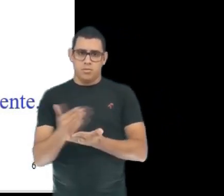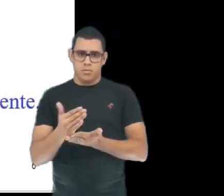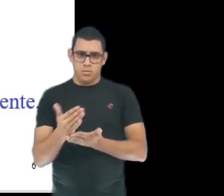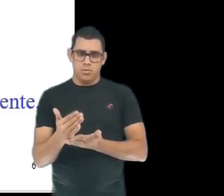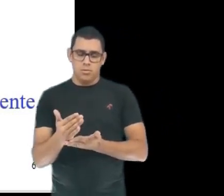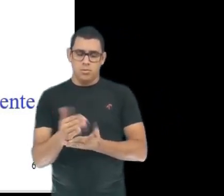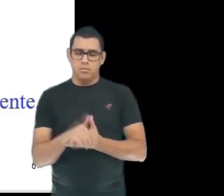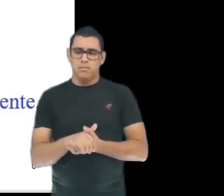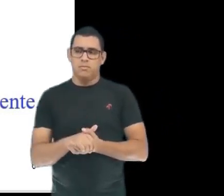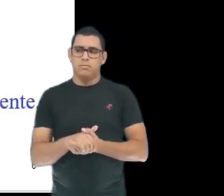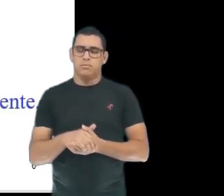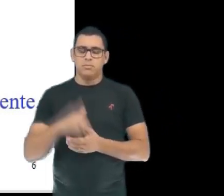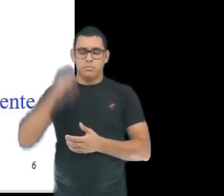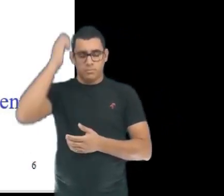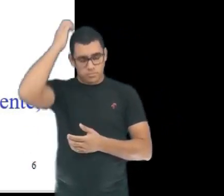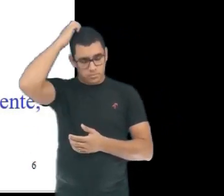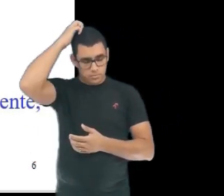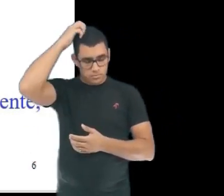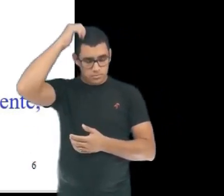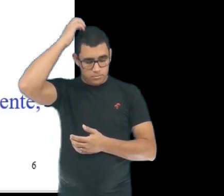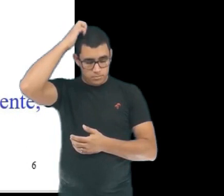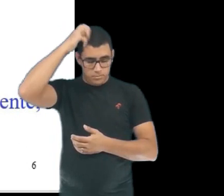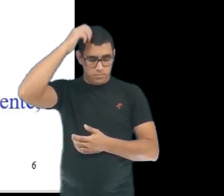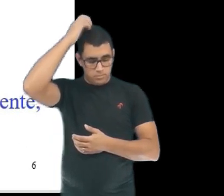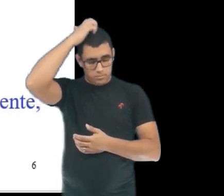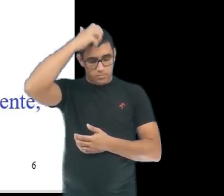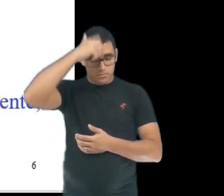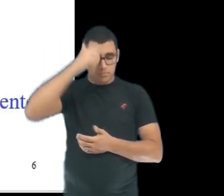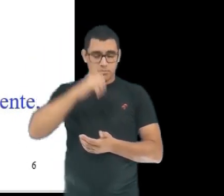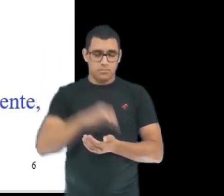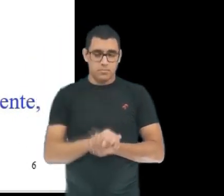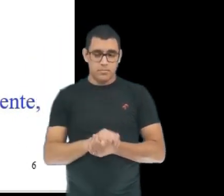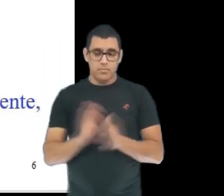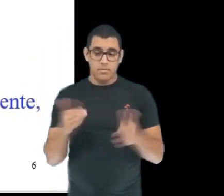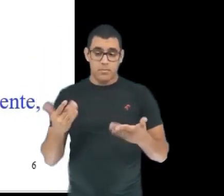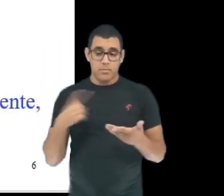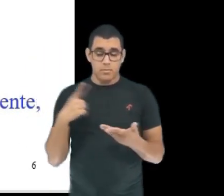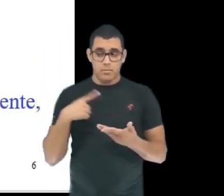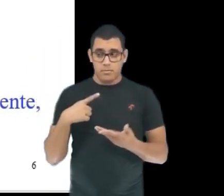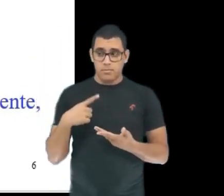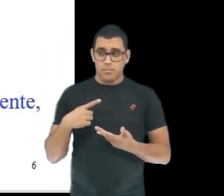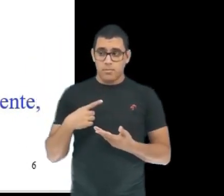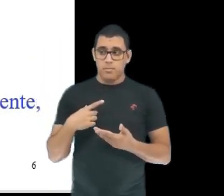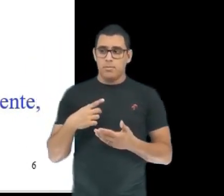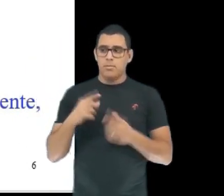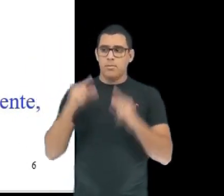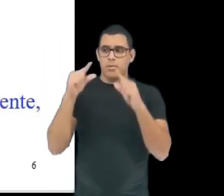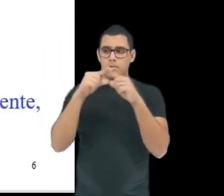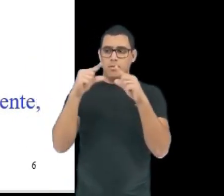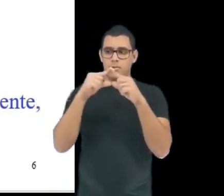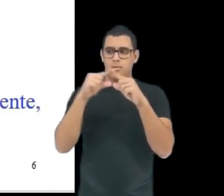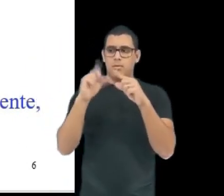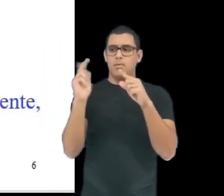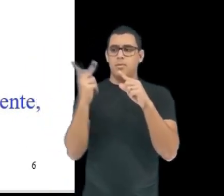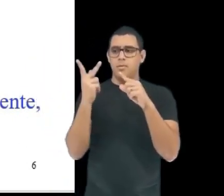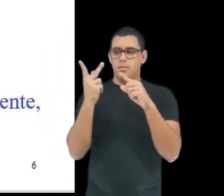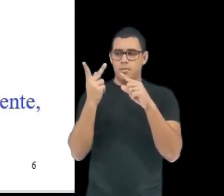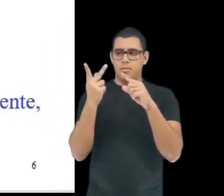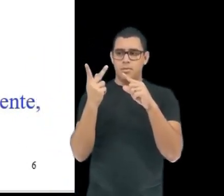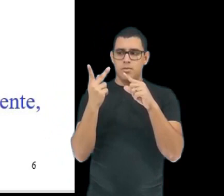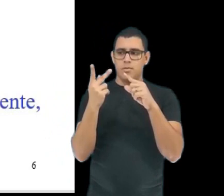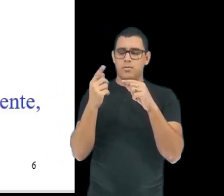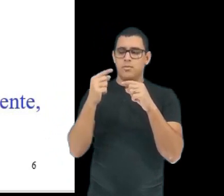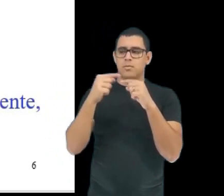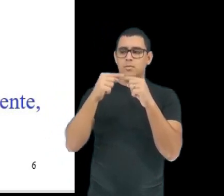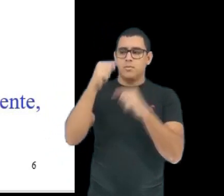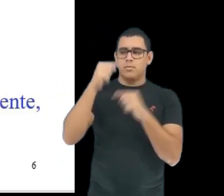que é a energia inicial da reação, certo? Então, nós temos a variação de entalpia